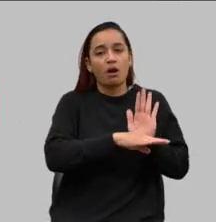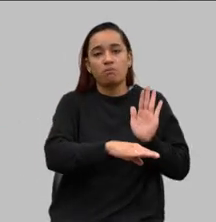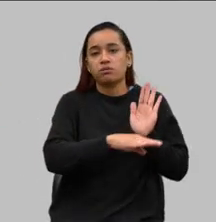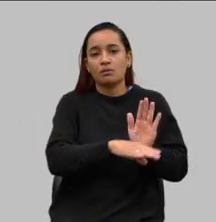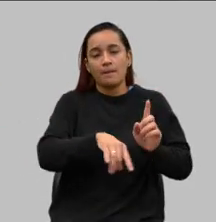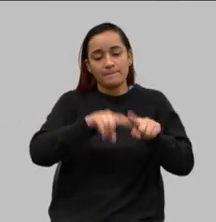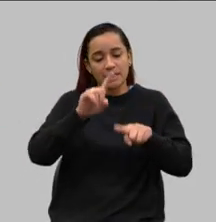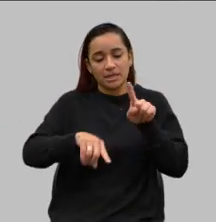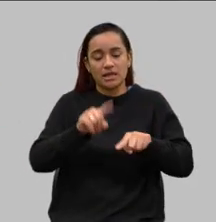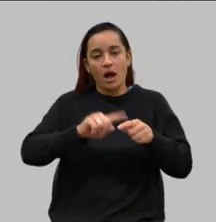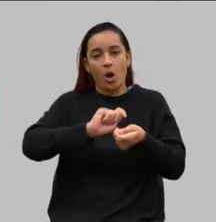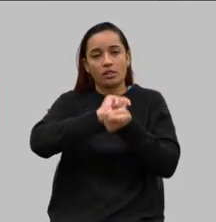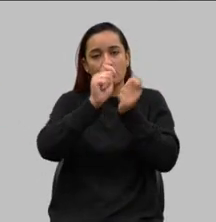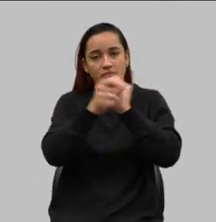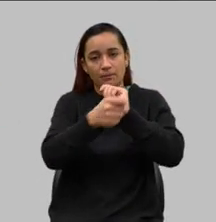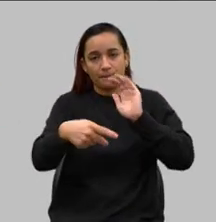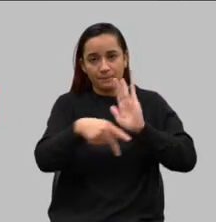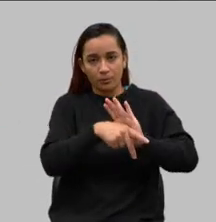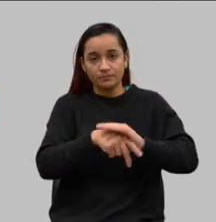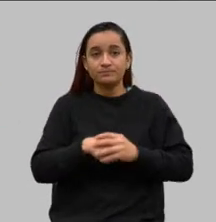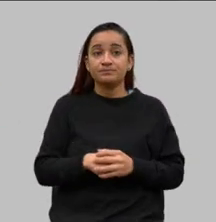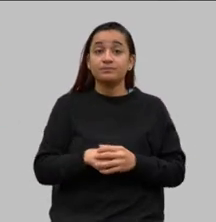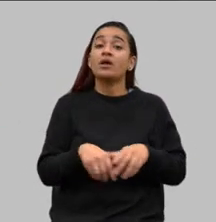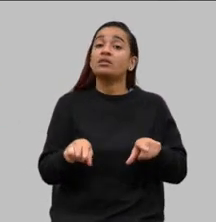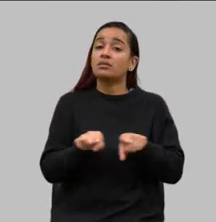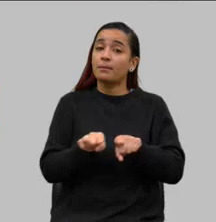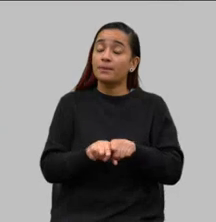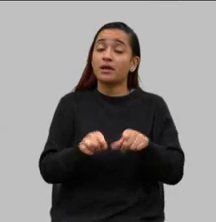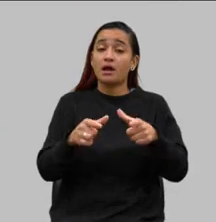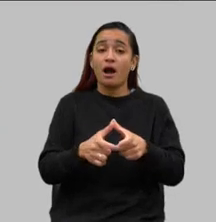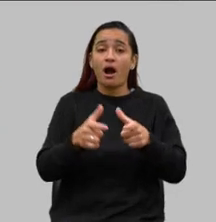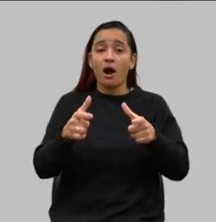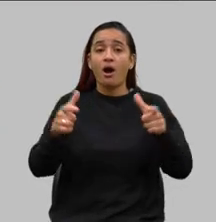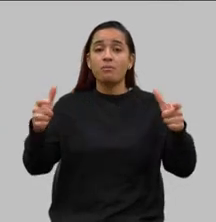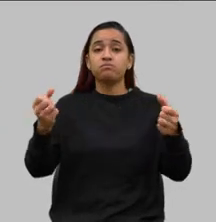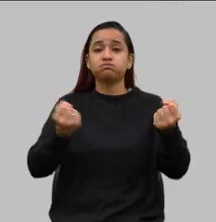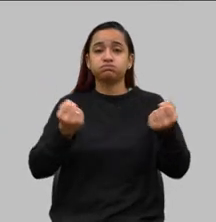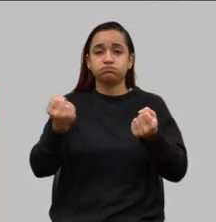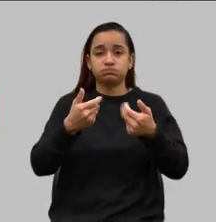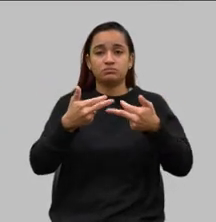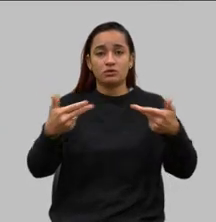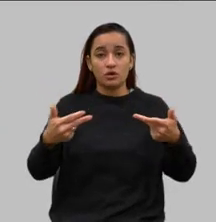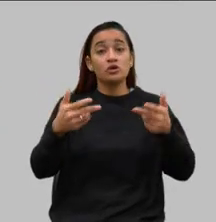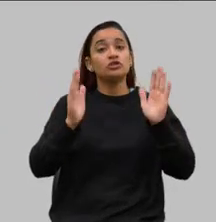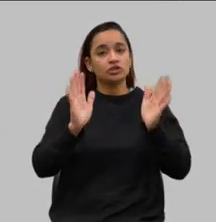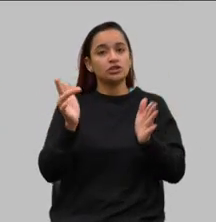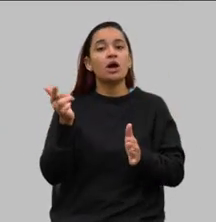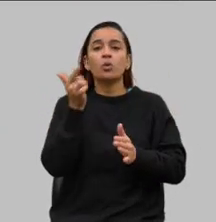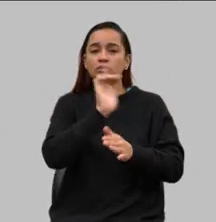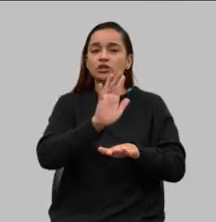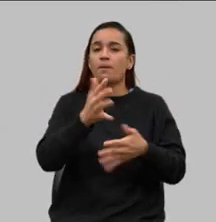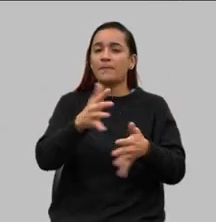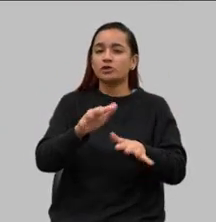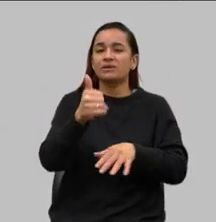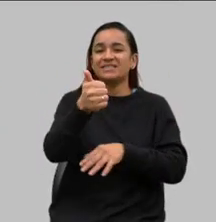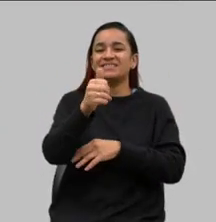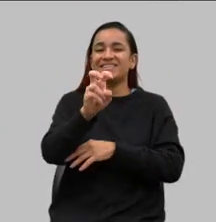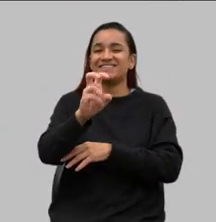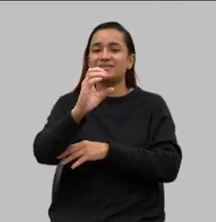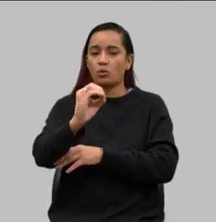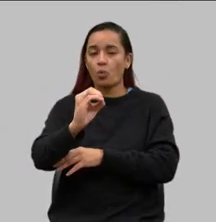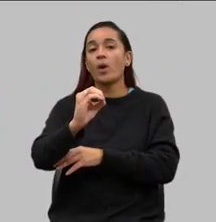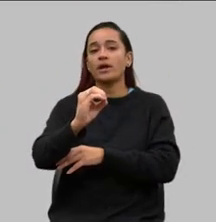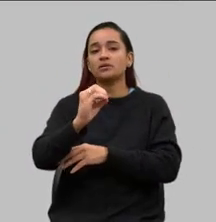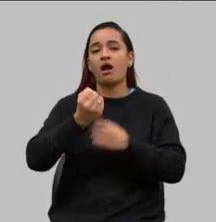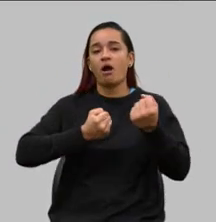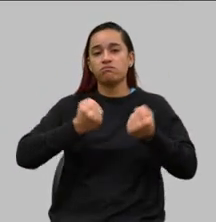servidores ampliação da frota então nós já adquirimos aproximadamente 150 veículos grande parte paraa nossa equipe